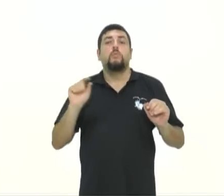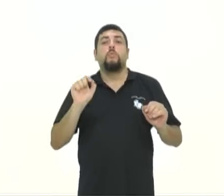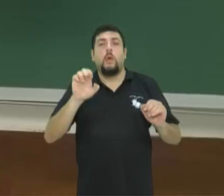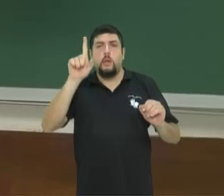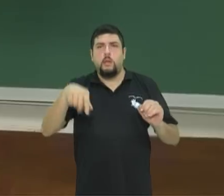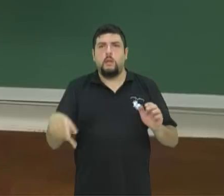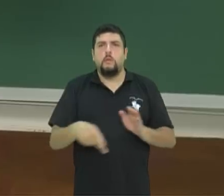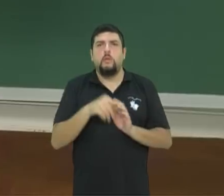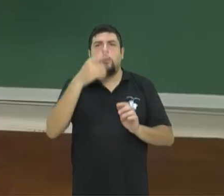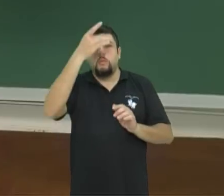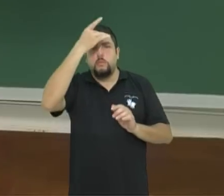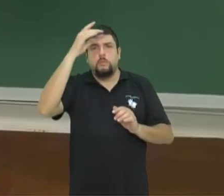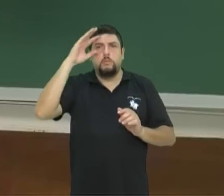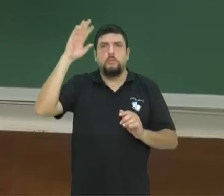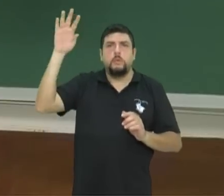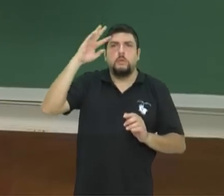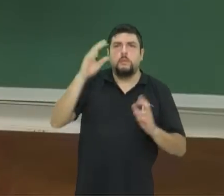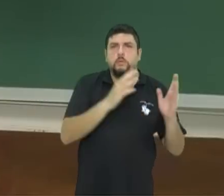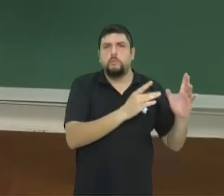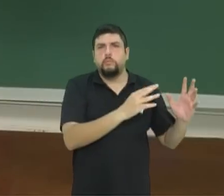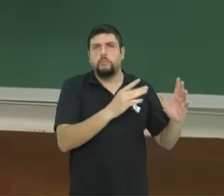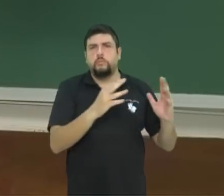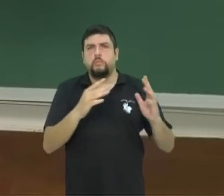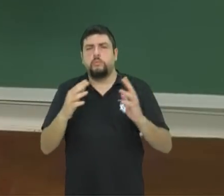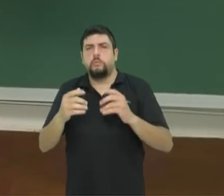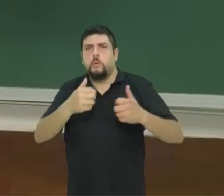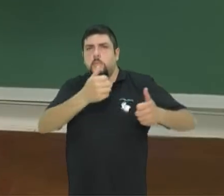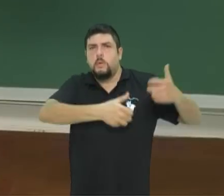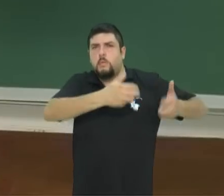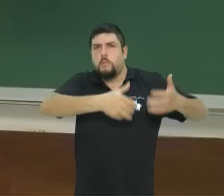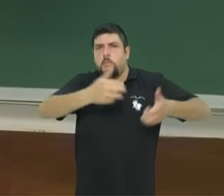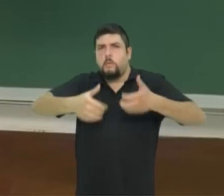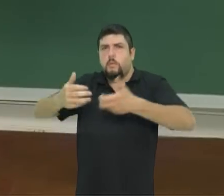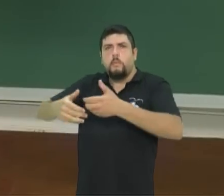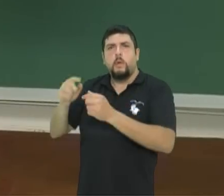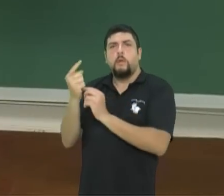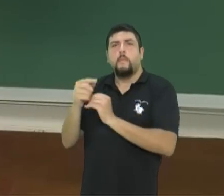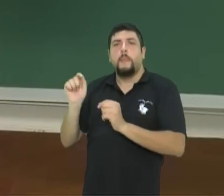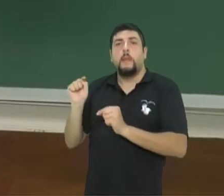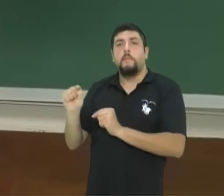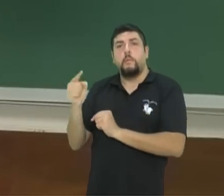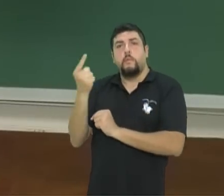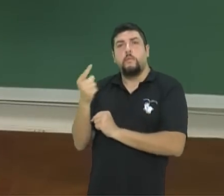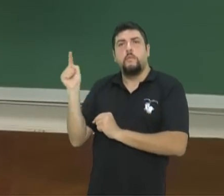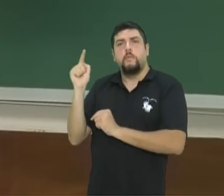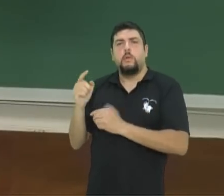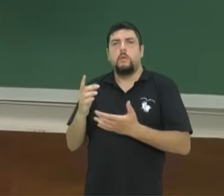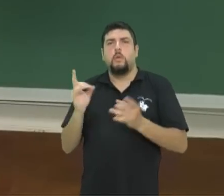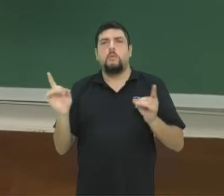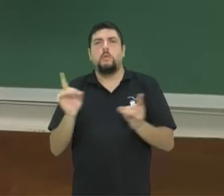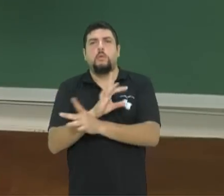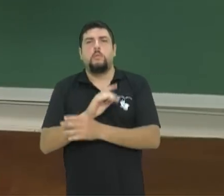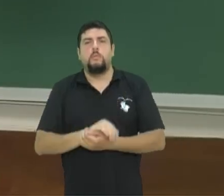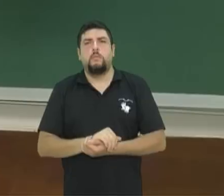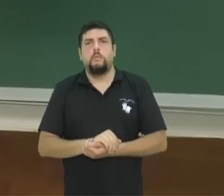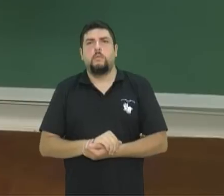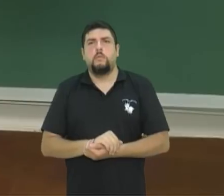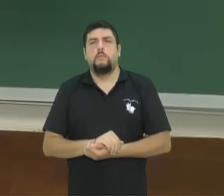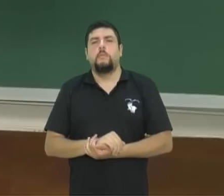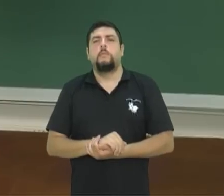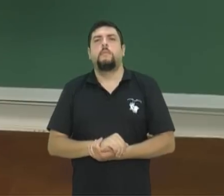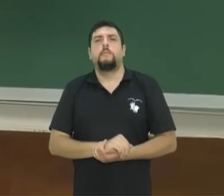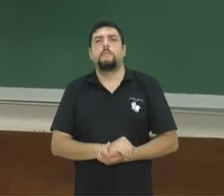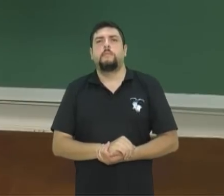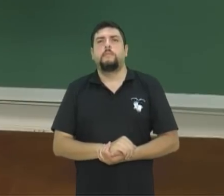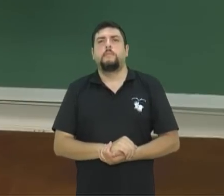ó, denominação, vírgula, filho de Heracles, mais uma explicação, vírgula, amigo de Ulisses, ponto, concluiu o pensamento, ponto